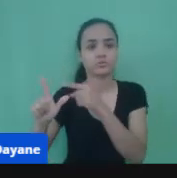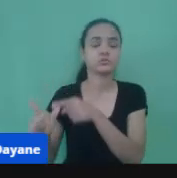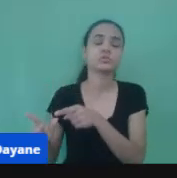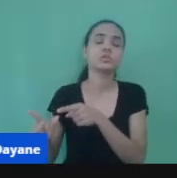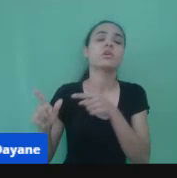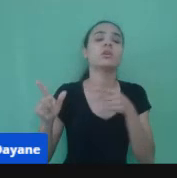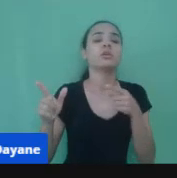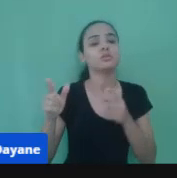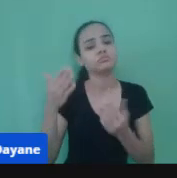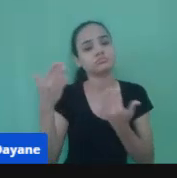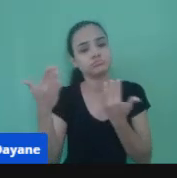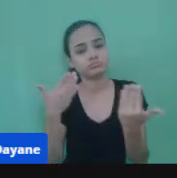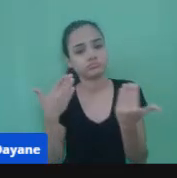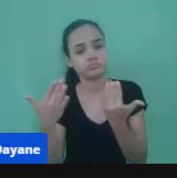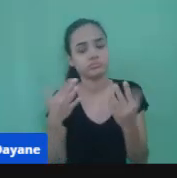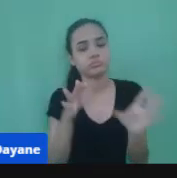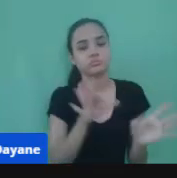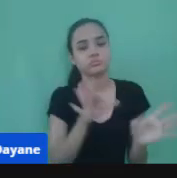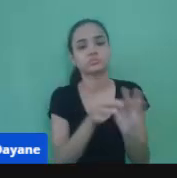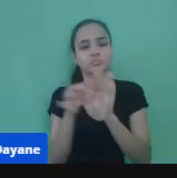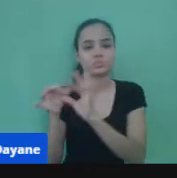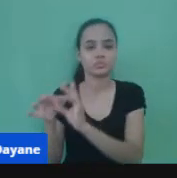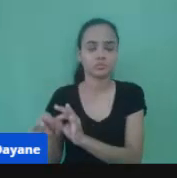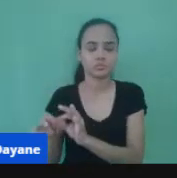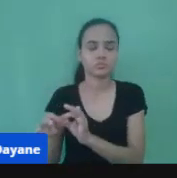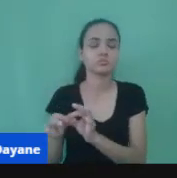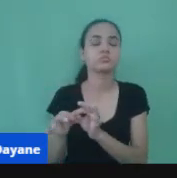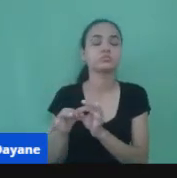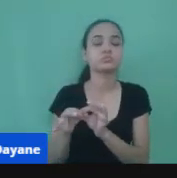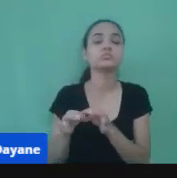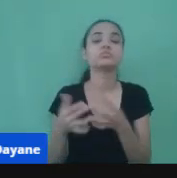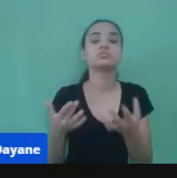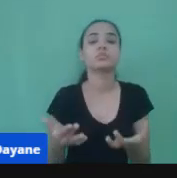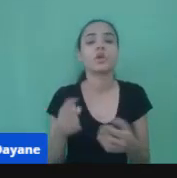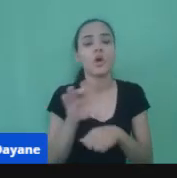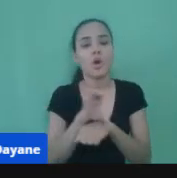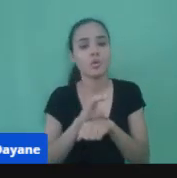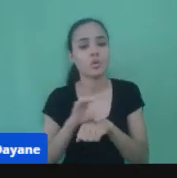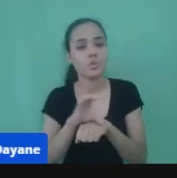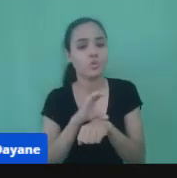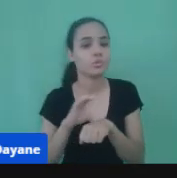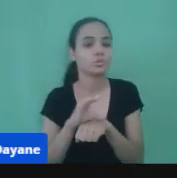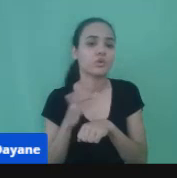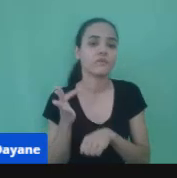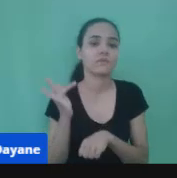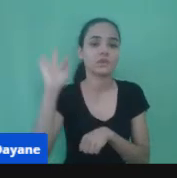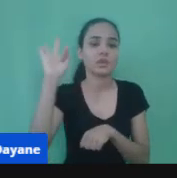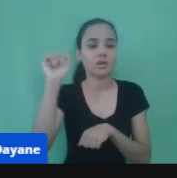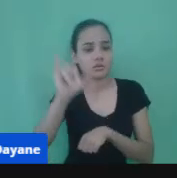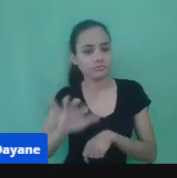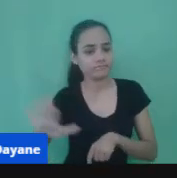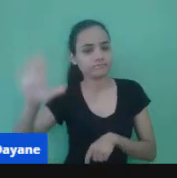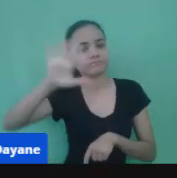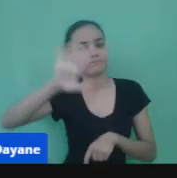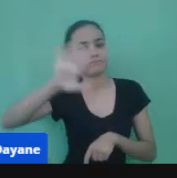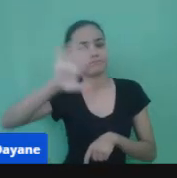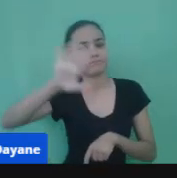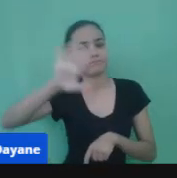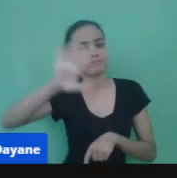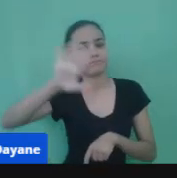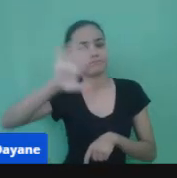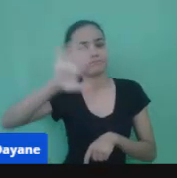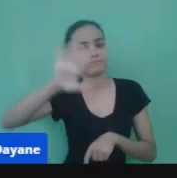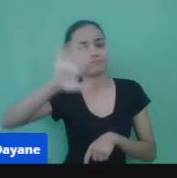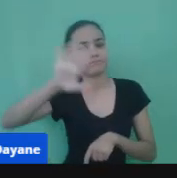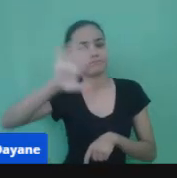primeira imagem aí, a Constituição Federal, né? Está apresentando ali uma imagem representando a Constituição Federal. Nós não